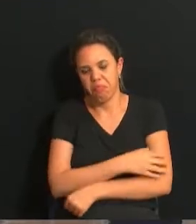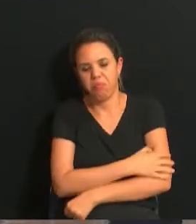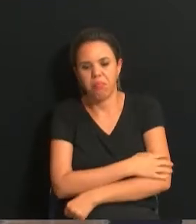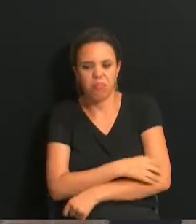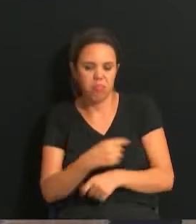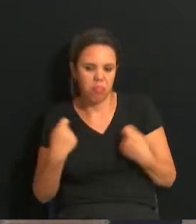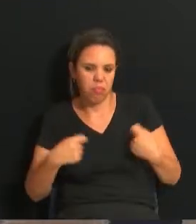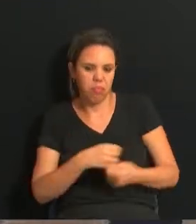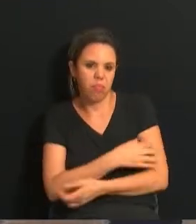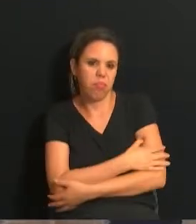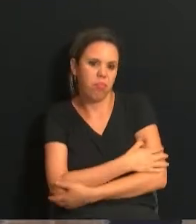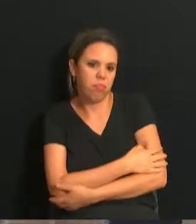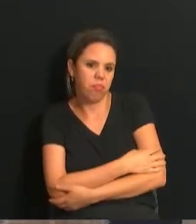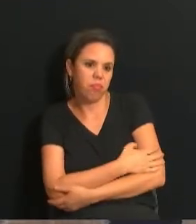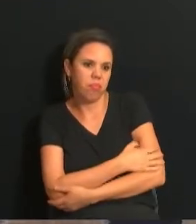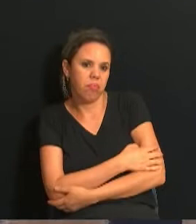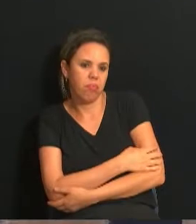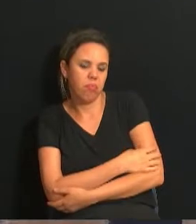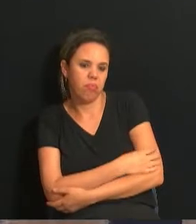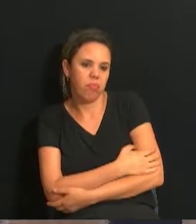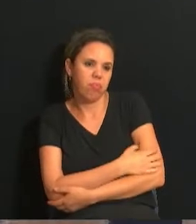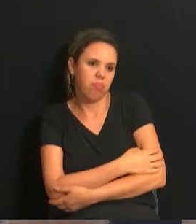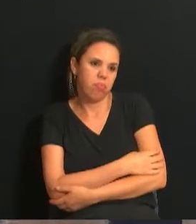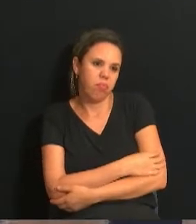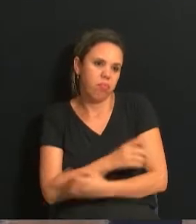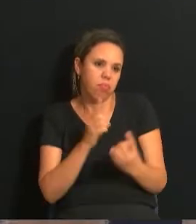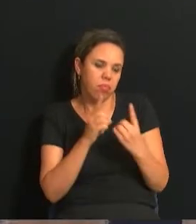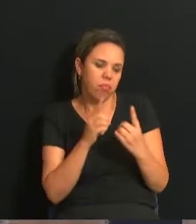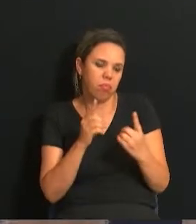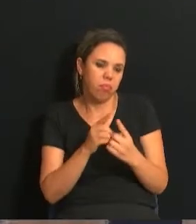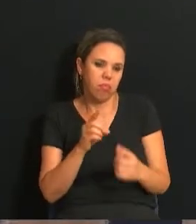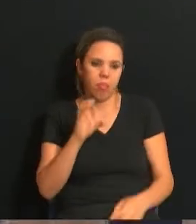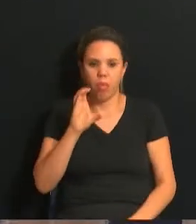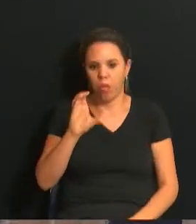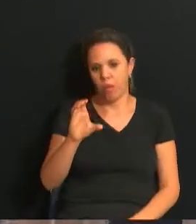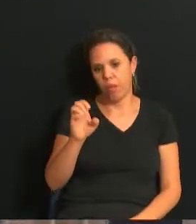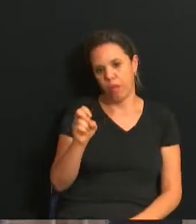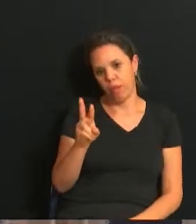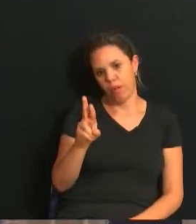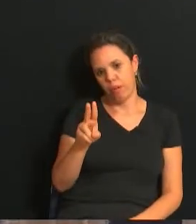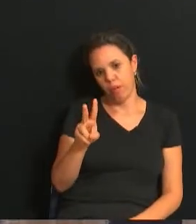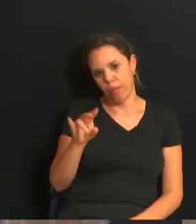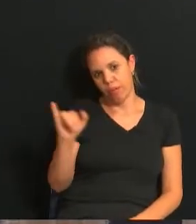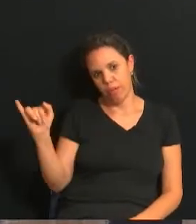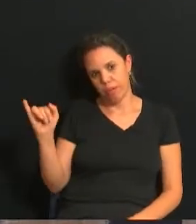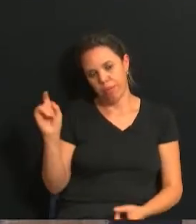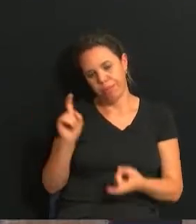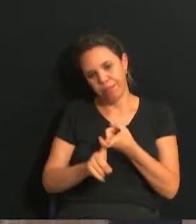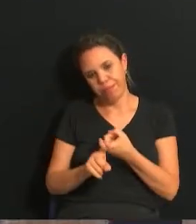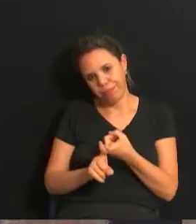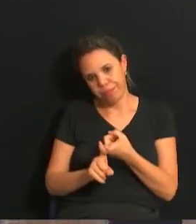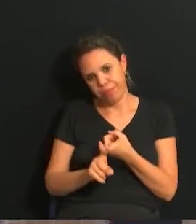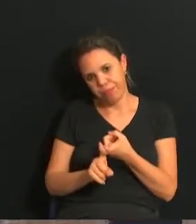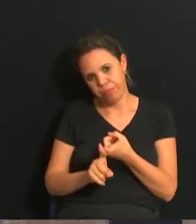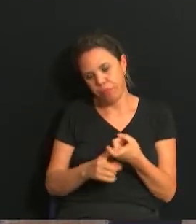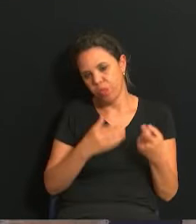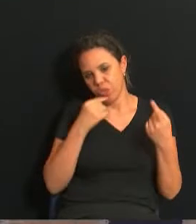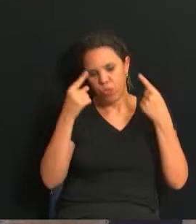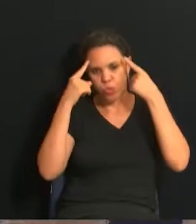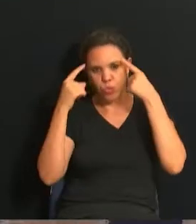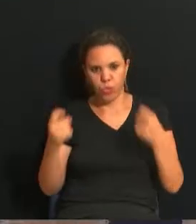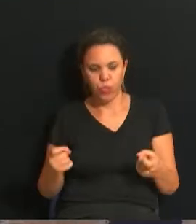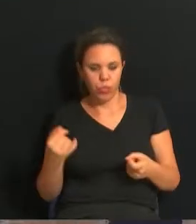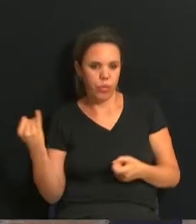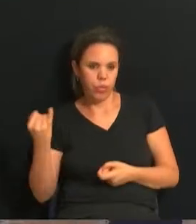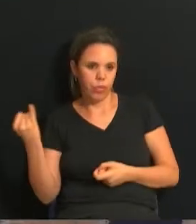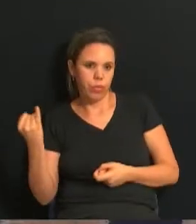precisa que o atendimento no SERAV seja parte da penalização do agressor, e é